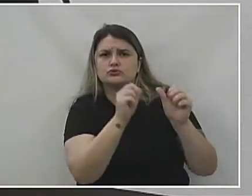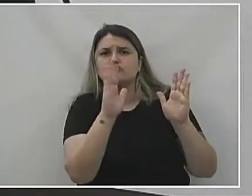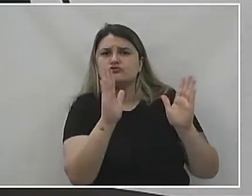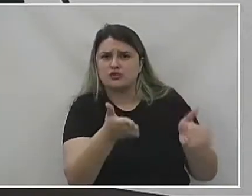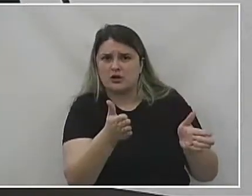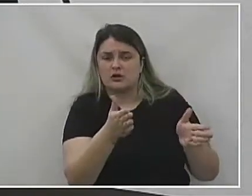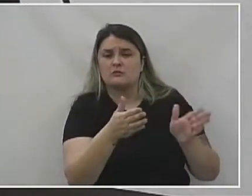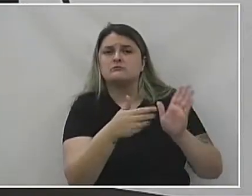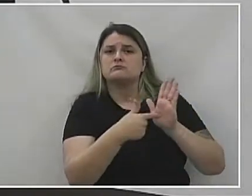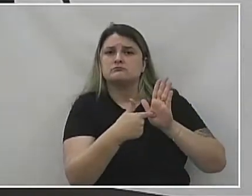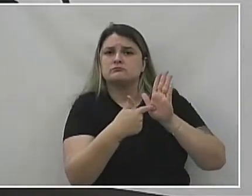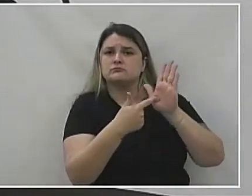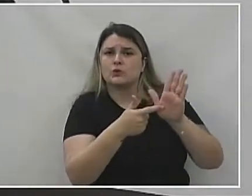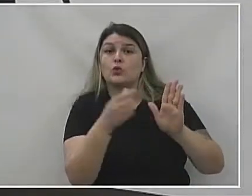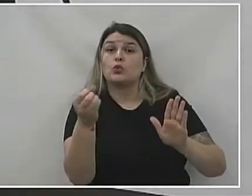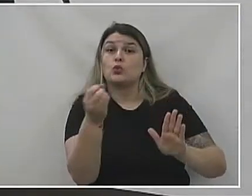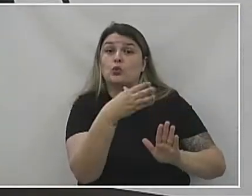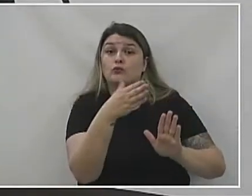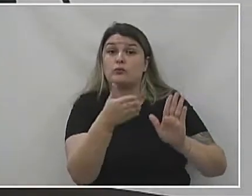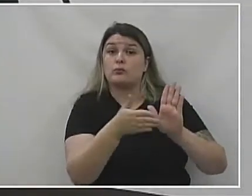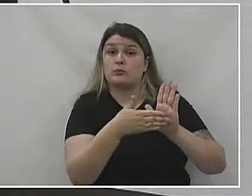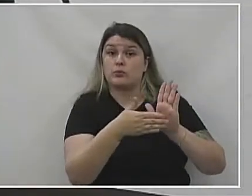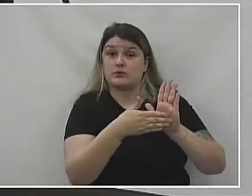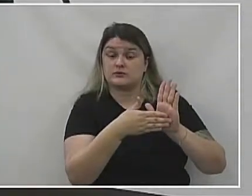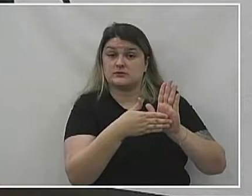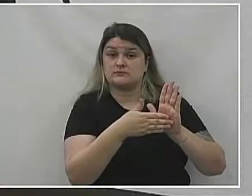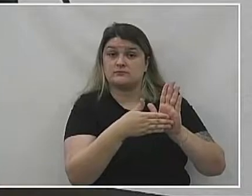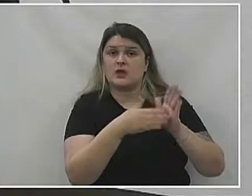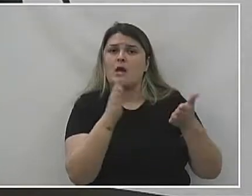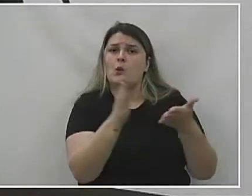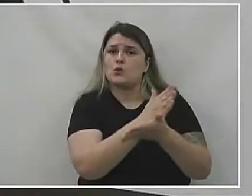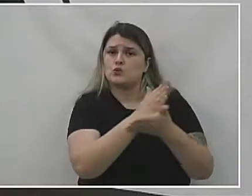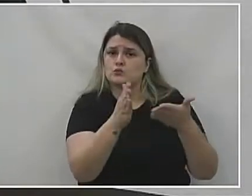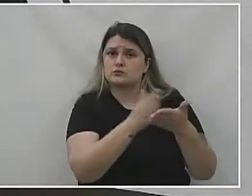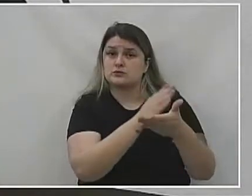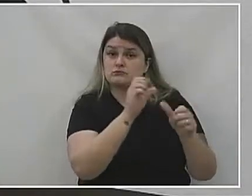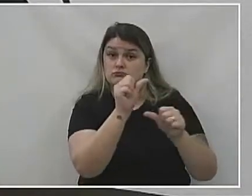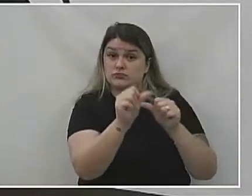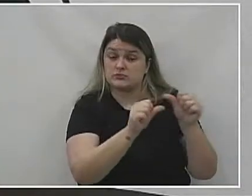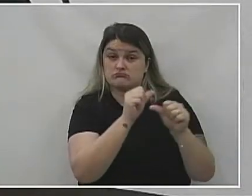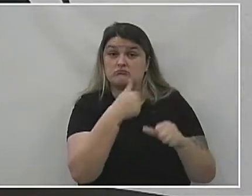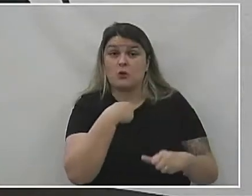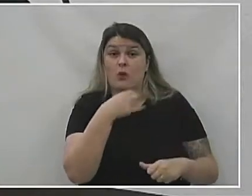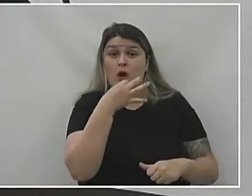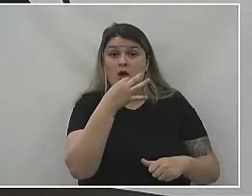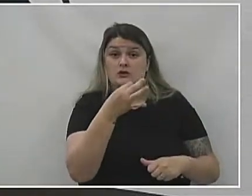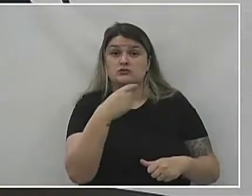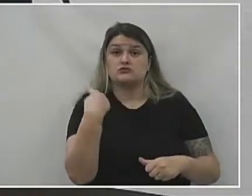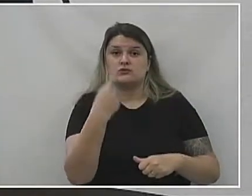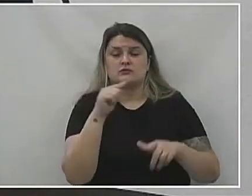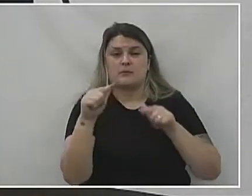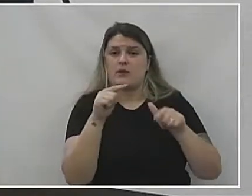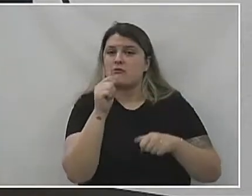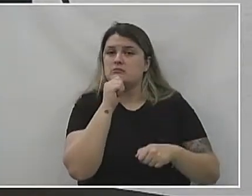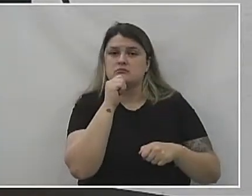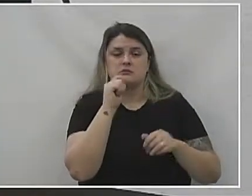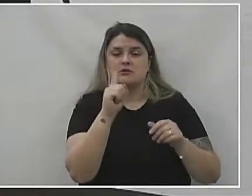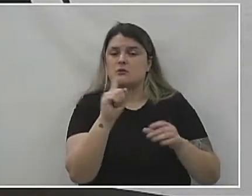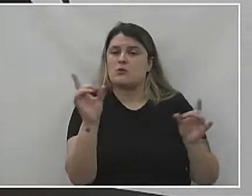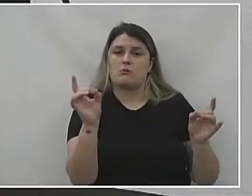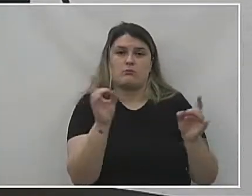foram feitas já foi apresentada uma nova proposta pela empresa com algumas alterações Eu acho que o nosso trabalho ainda não terminou